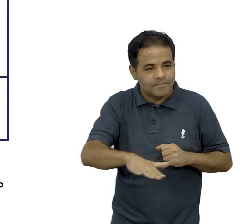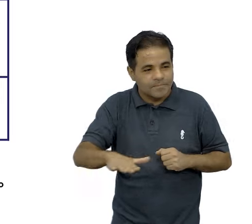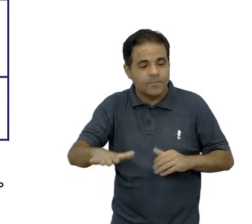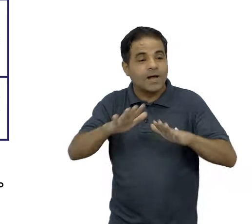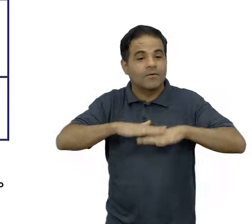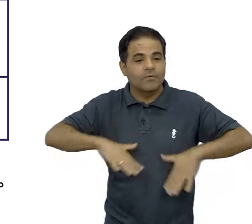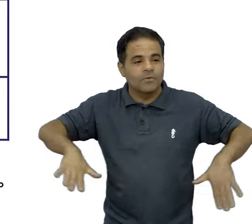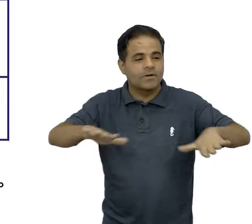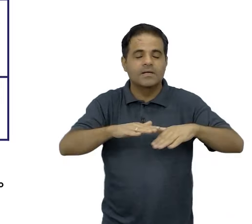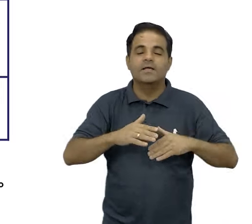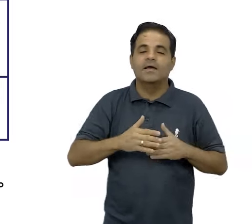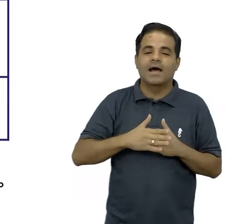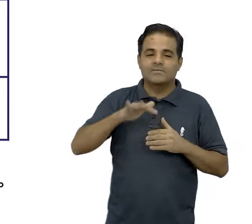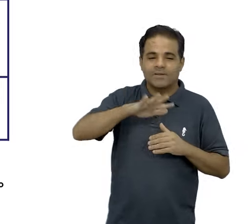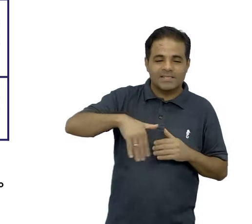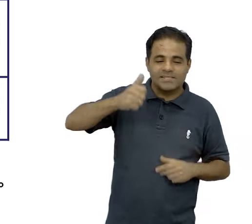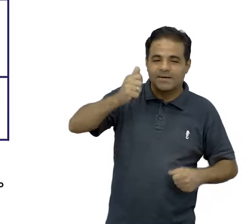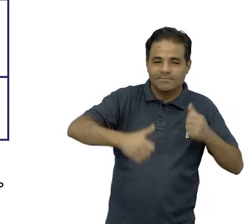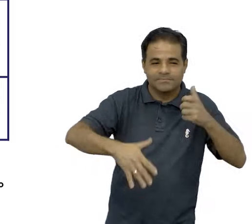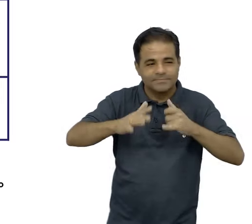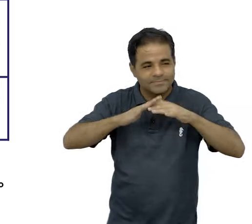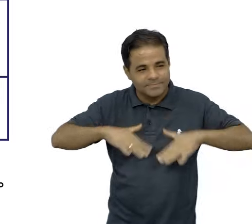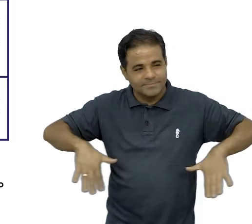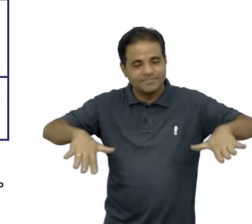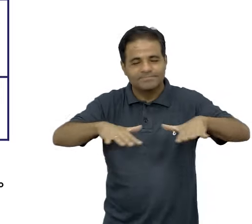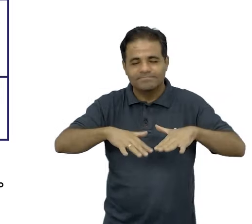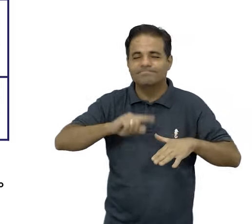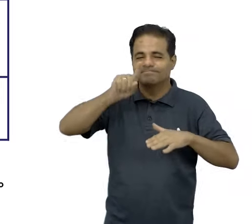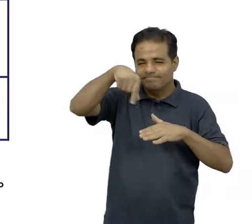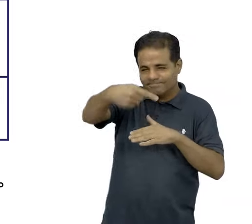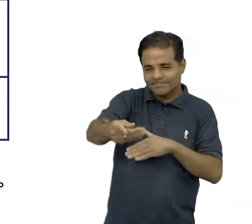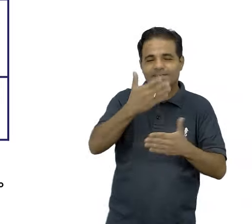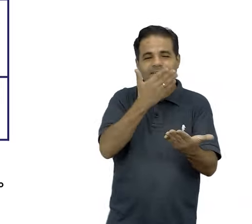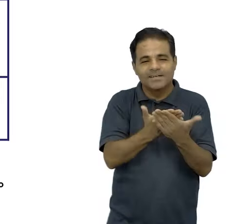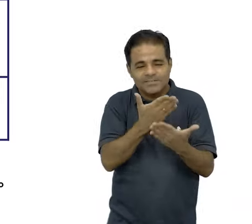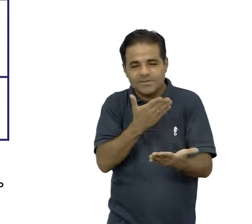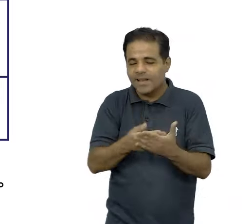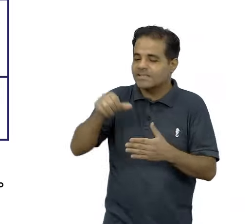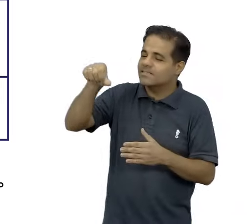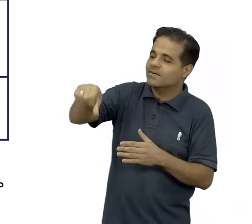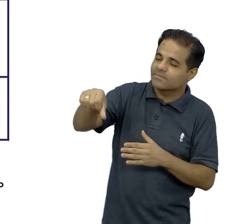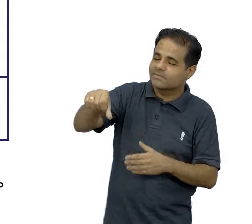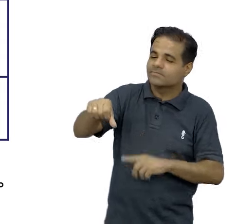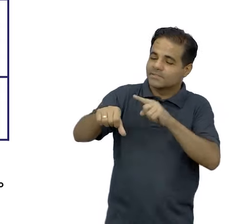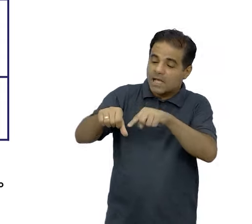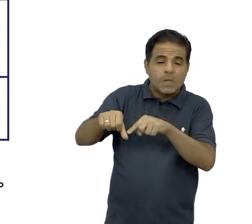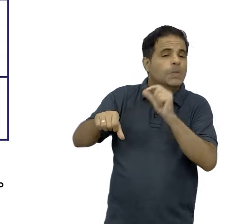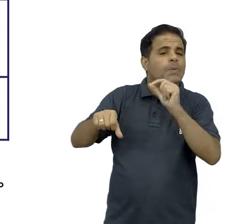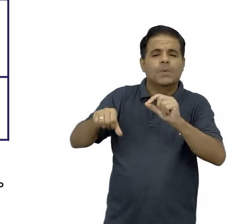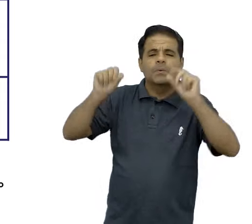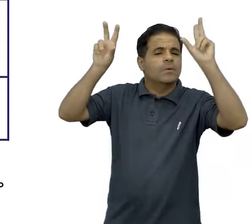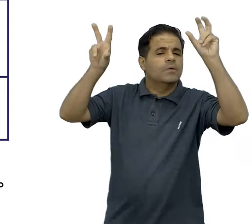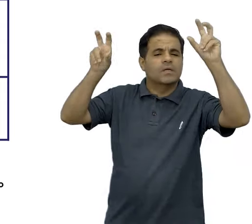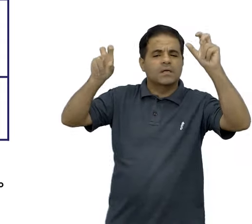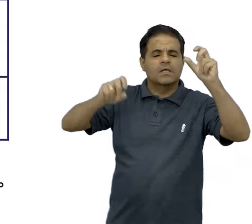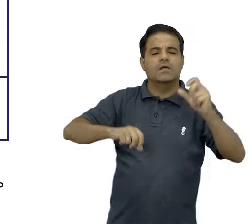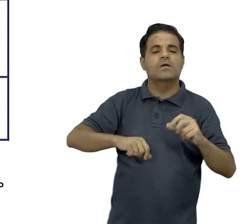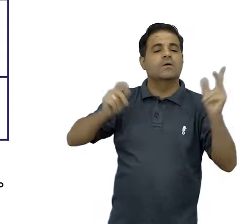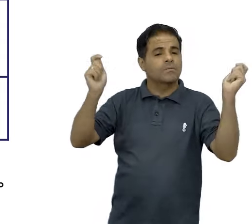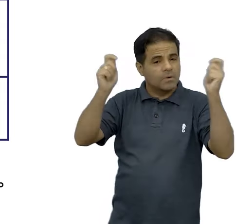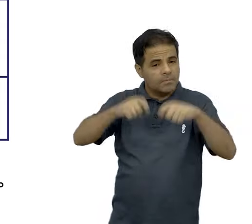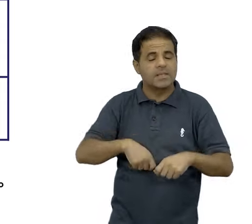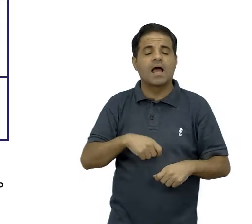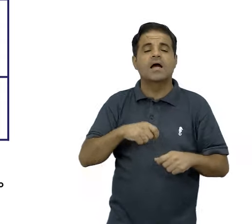vão ampliando, tem a possibilidade de ampliar. Na aula 9, a unidade temática é